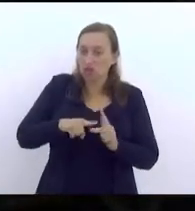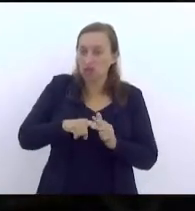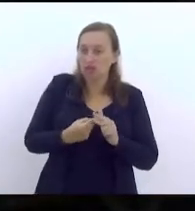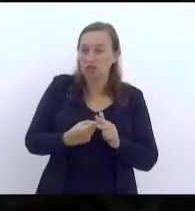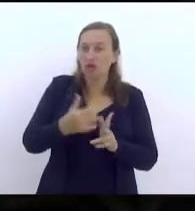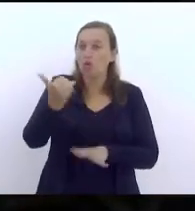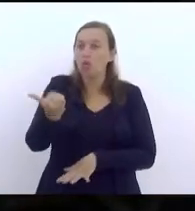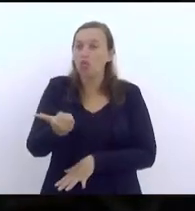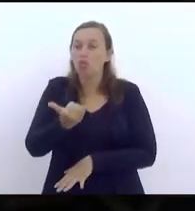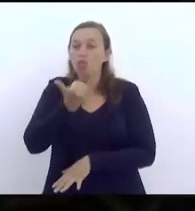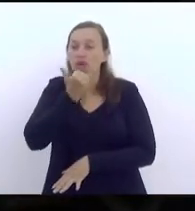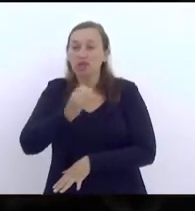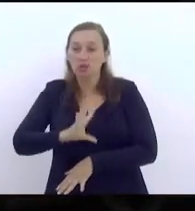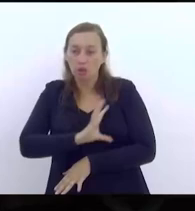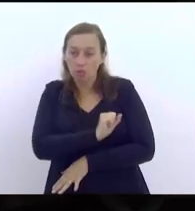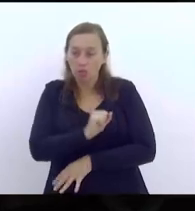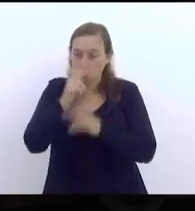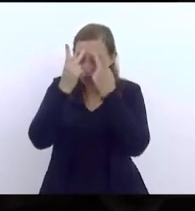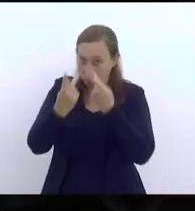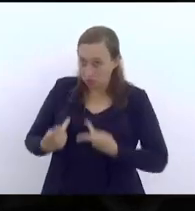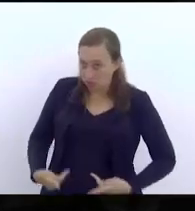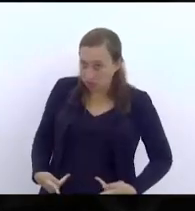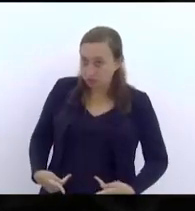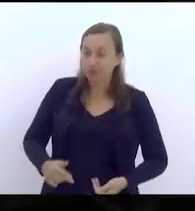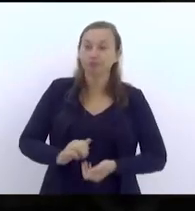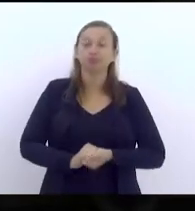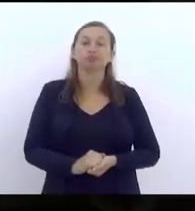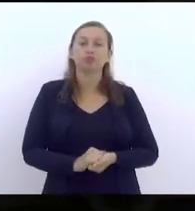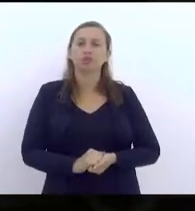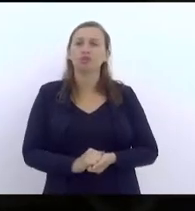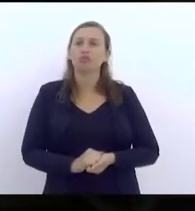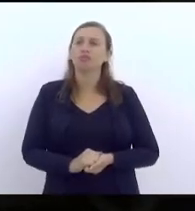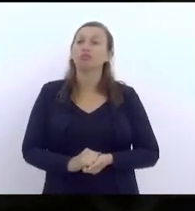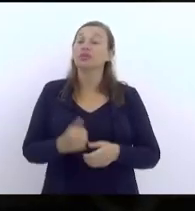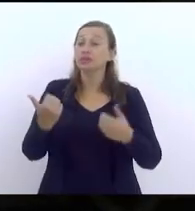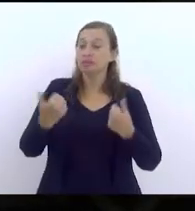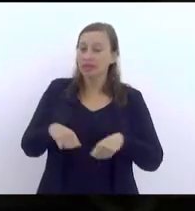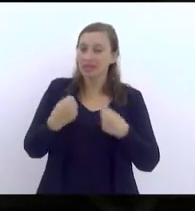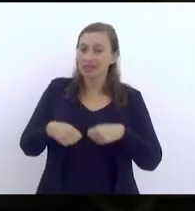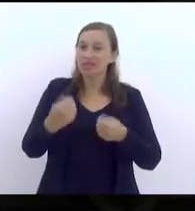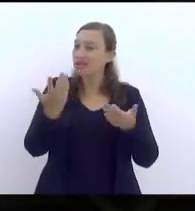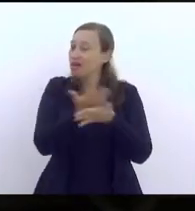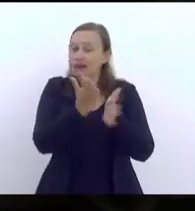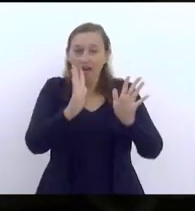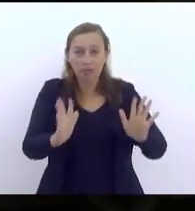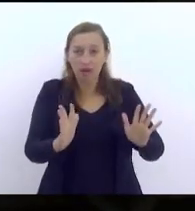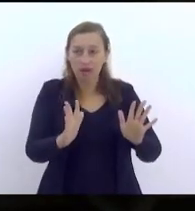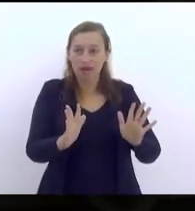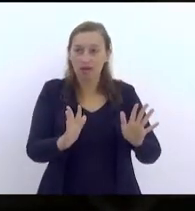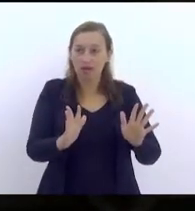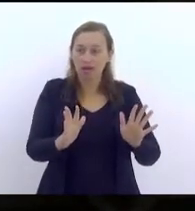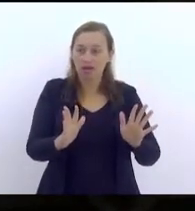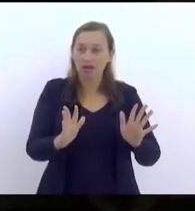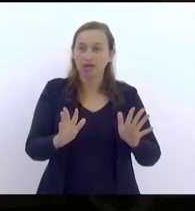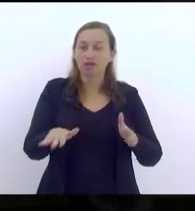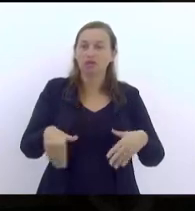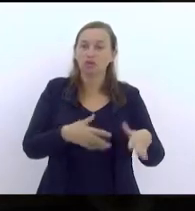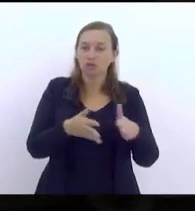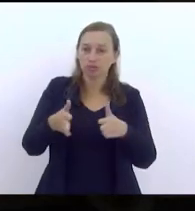o perdão o ser humano. E é isso que tem que balizar os nossos